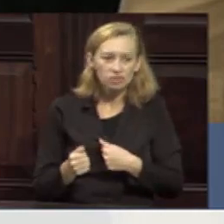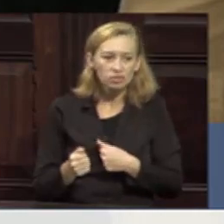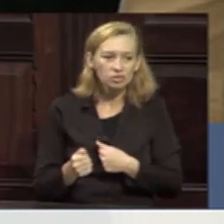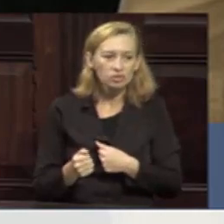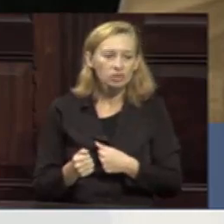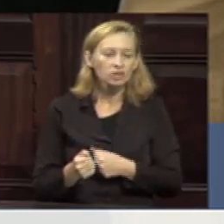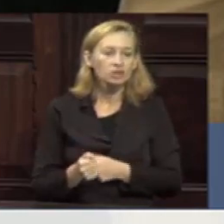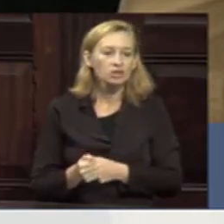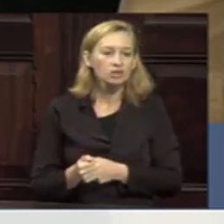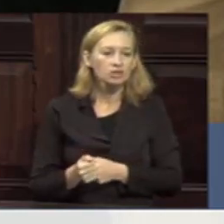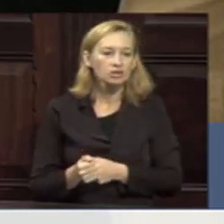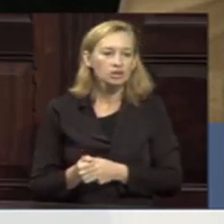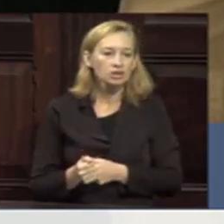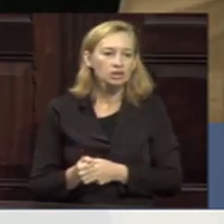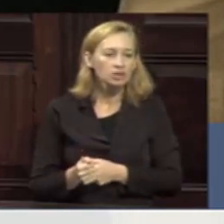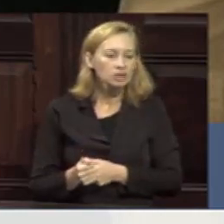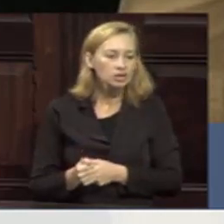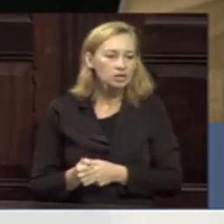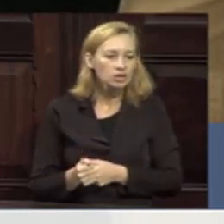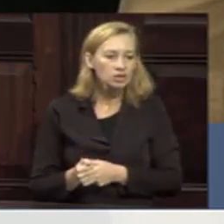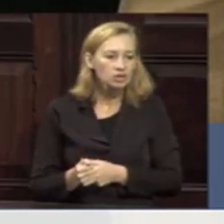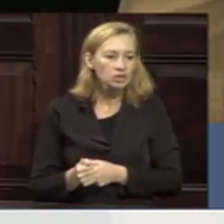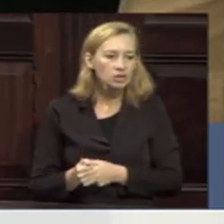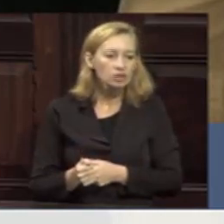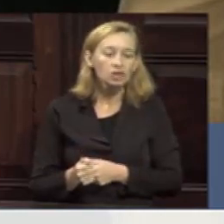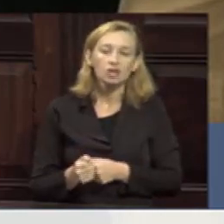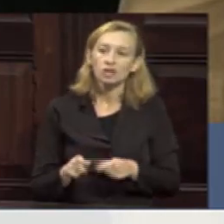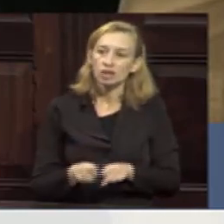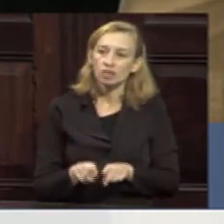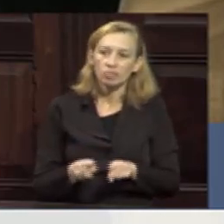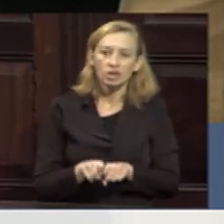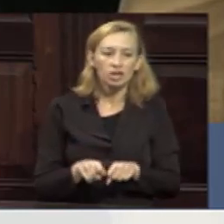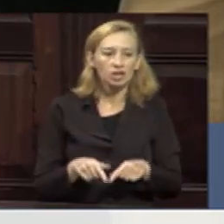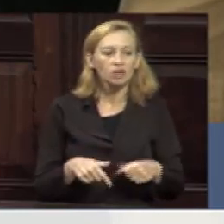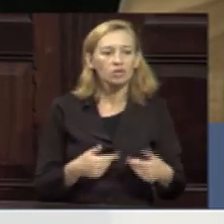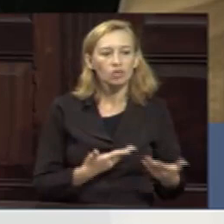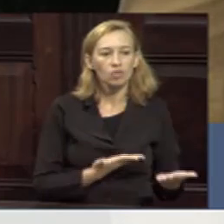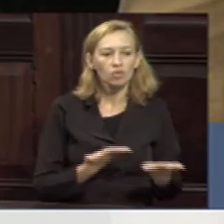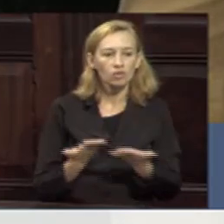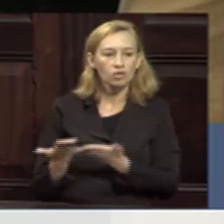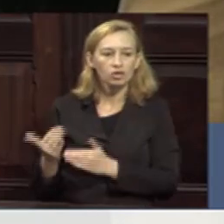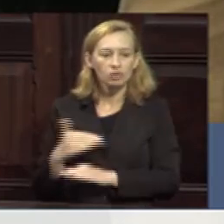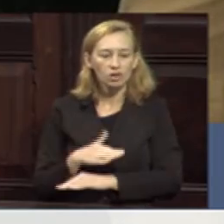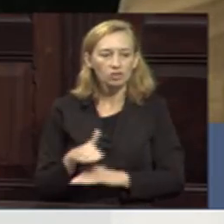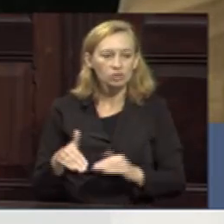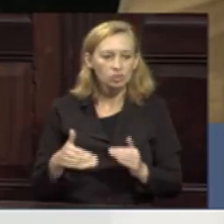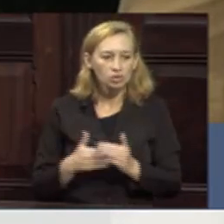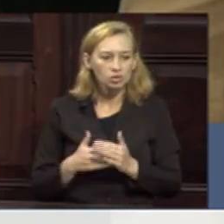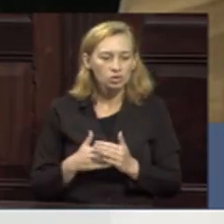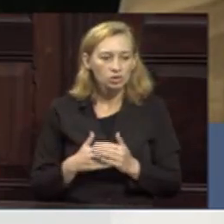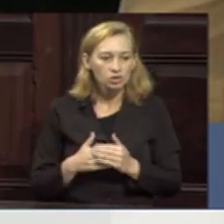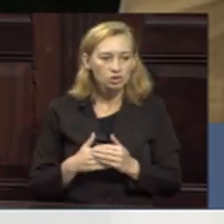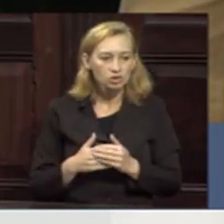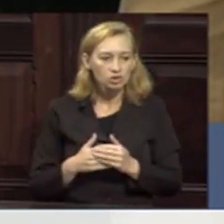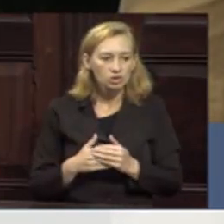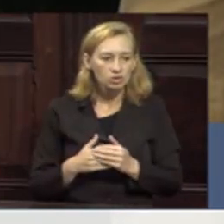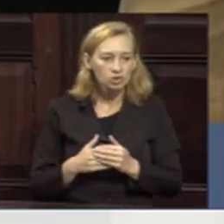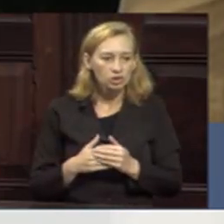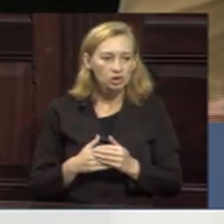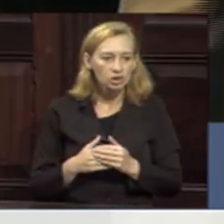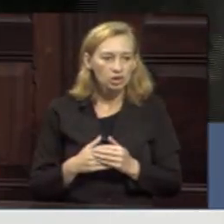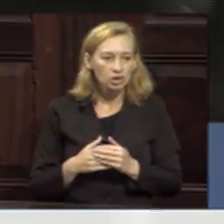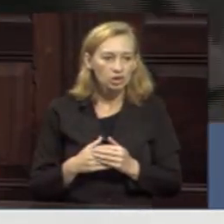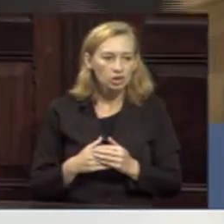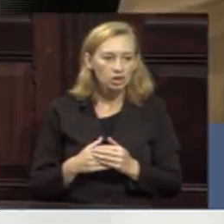o nosso pesar e convido a todos, porque vai sair da Câmara Municipal